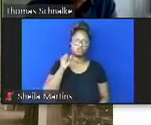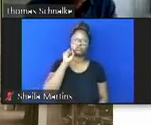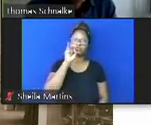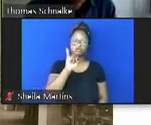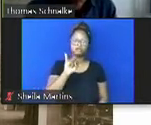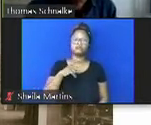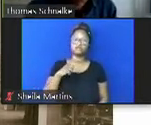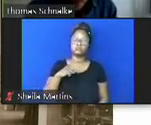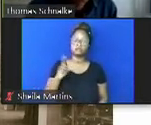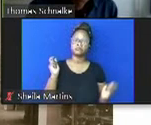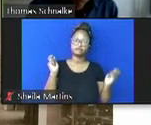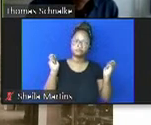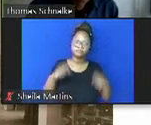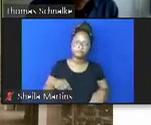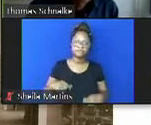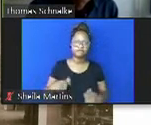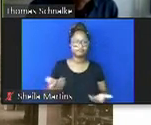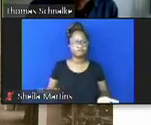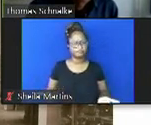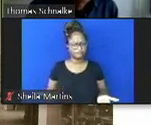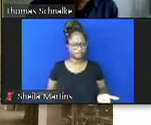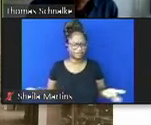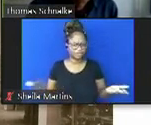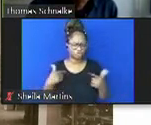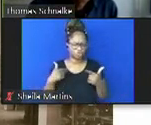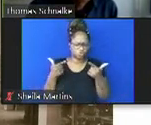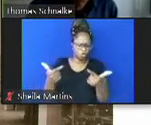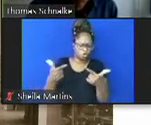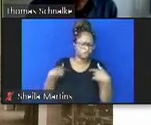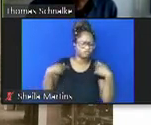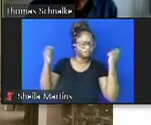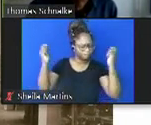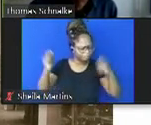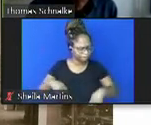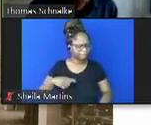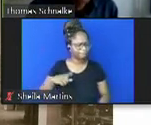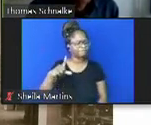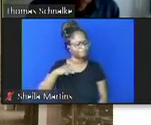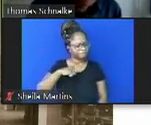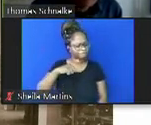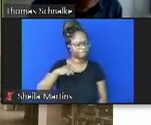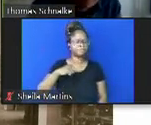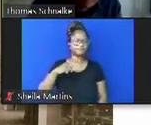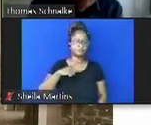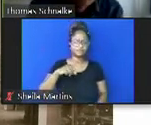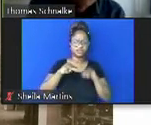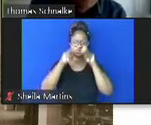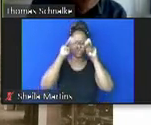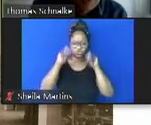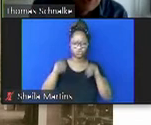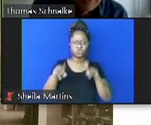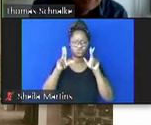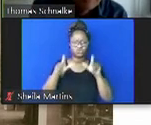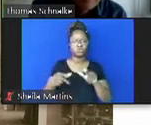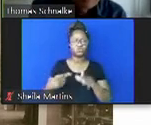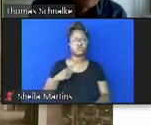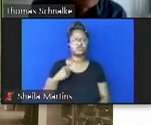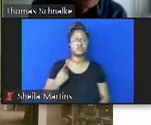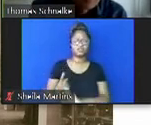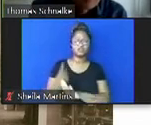tivéssemos sorte, poderíamos ter um museu como nós temos aqui em